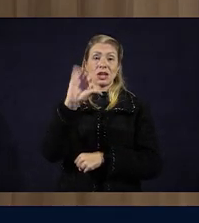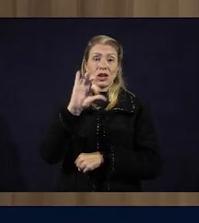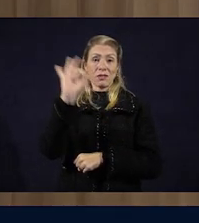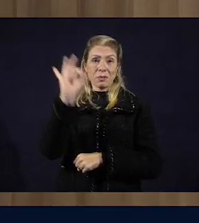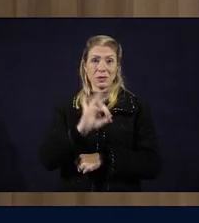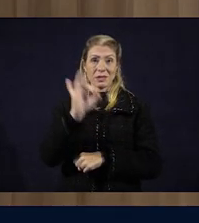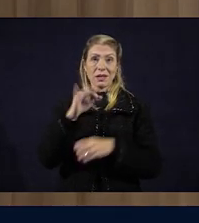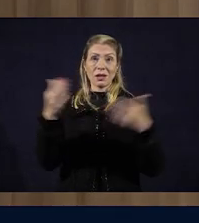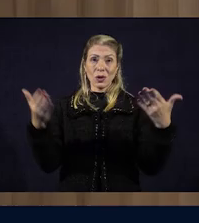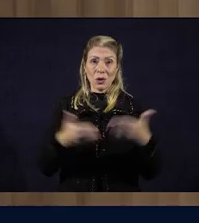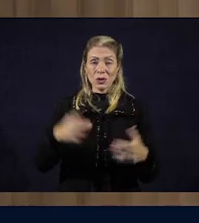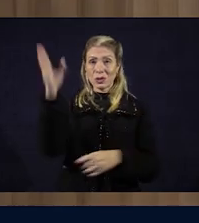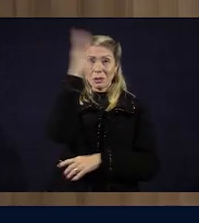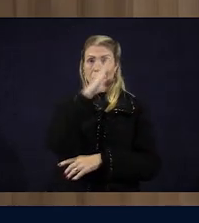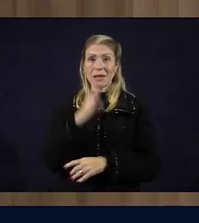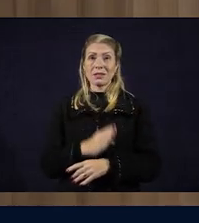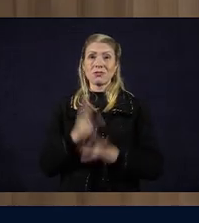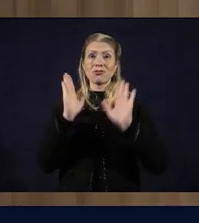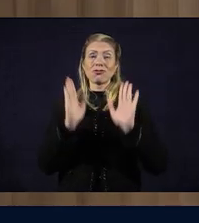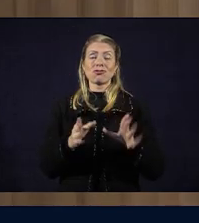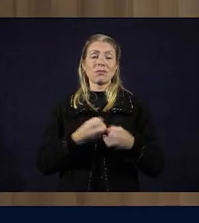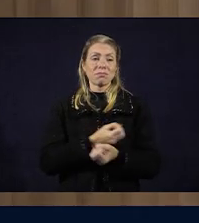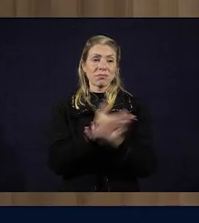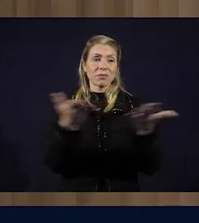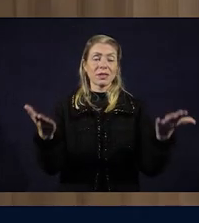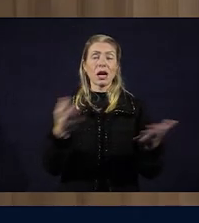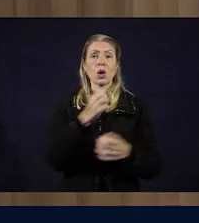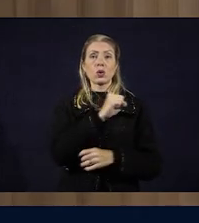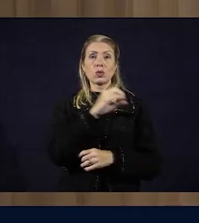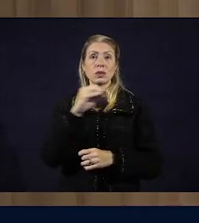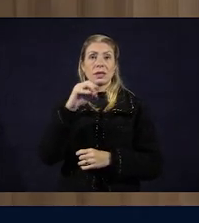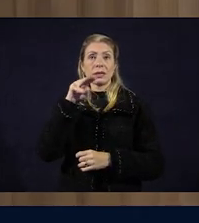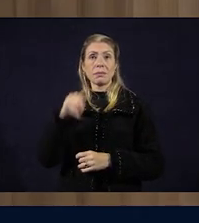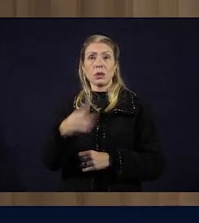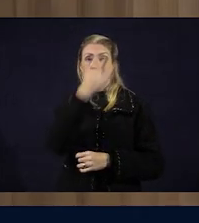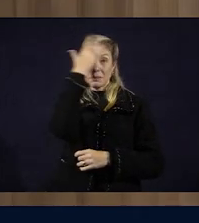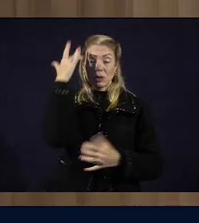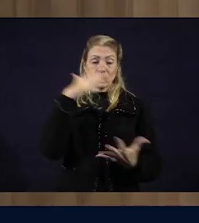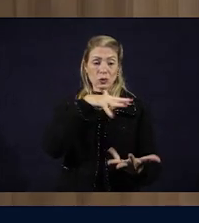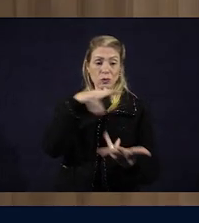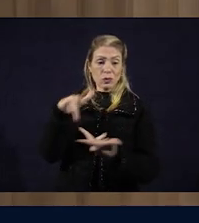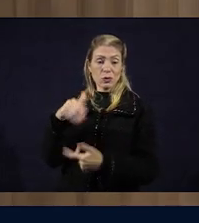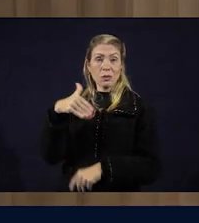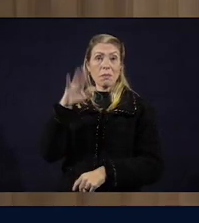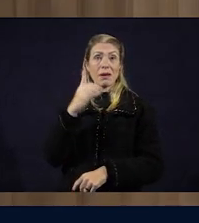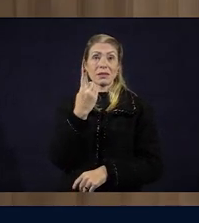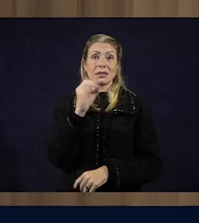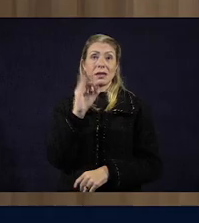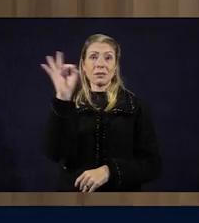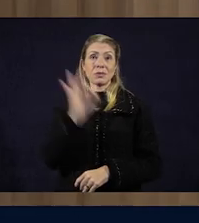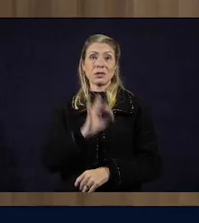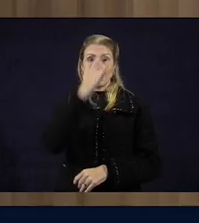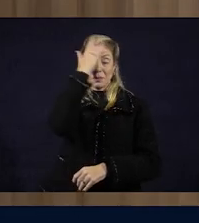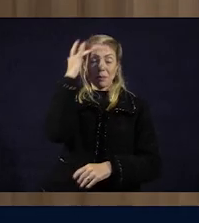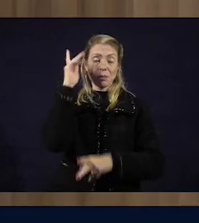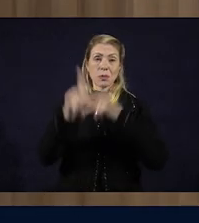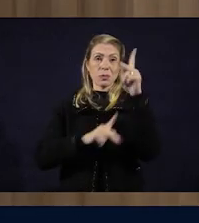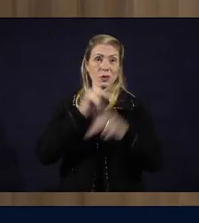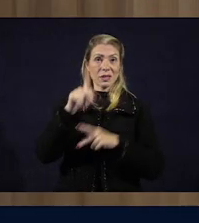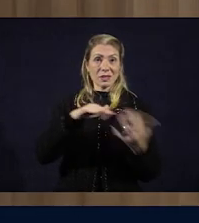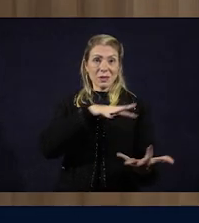o Brasil alimenta mais de 800 milhões de pessoas no mundo mais de 10% da população Global